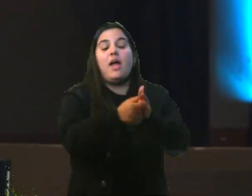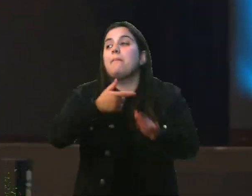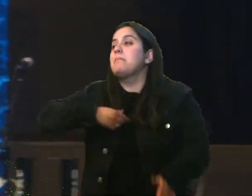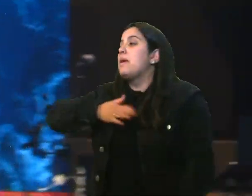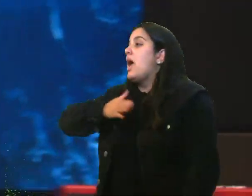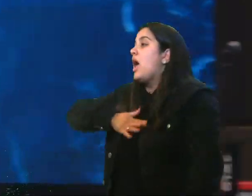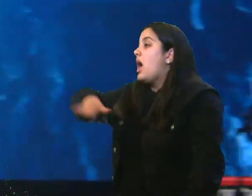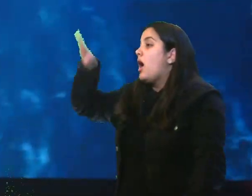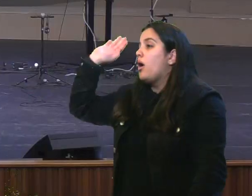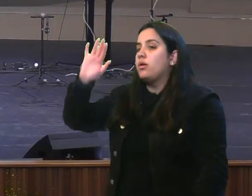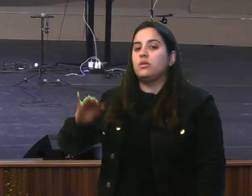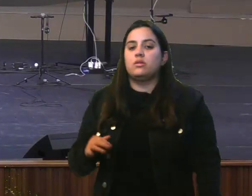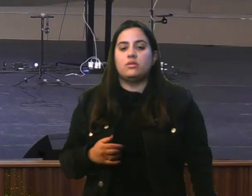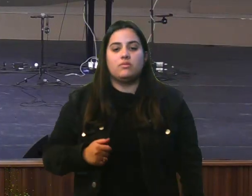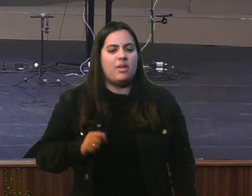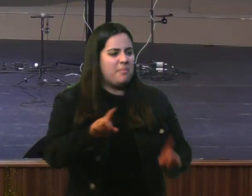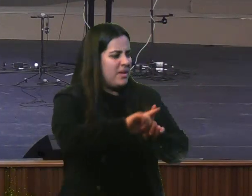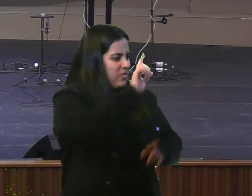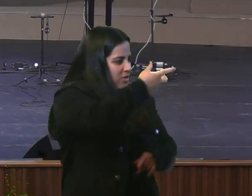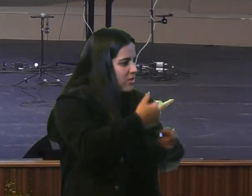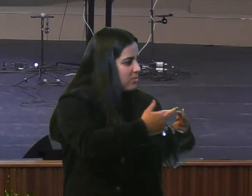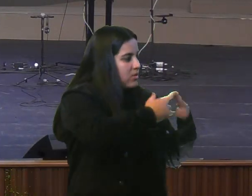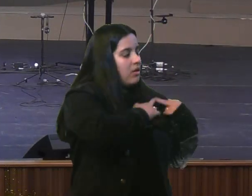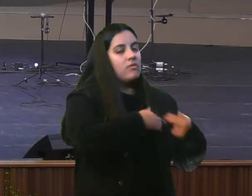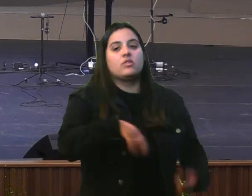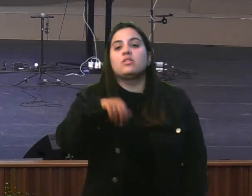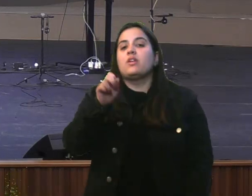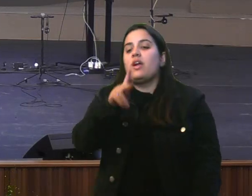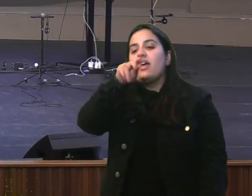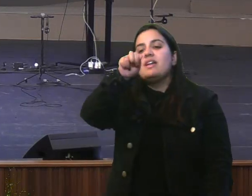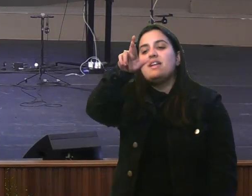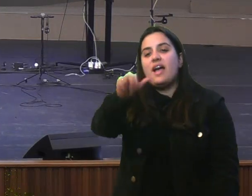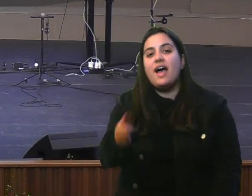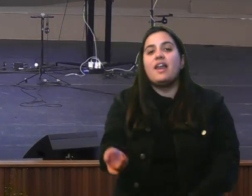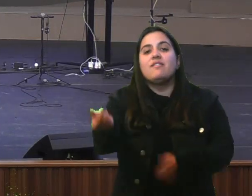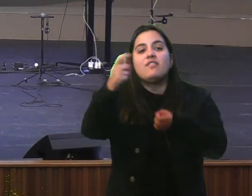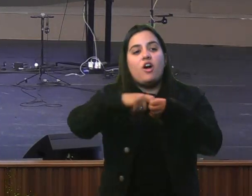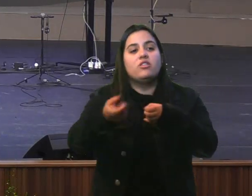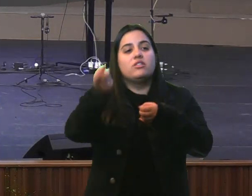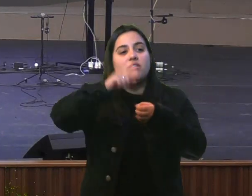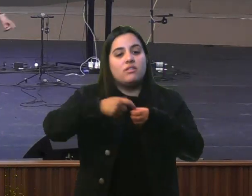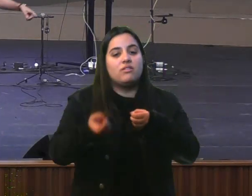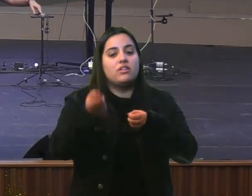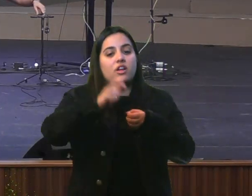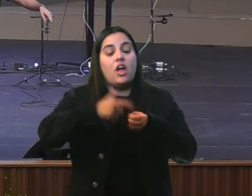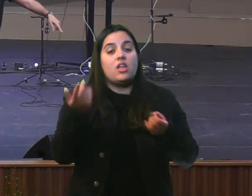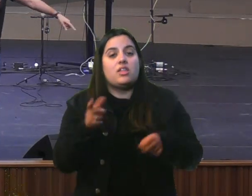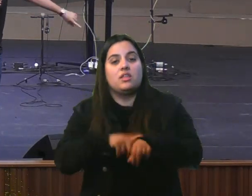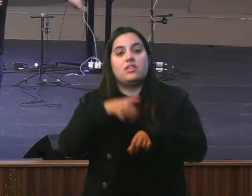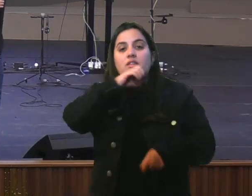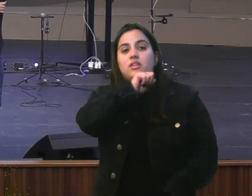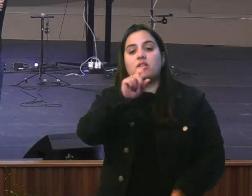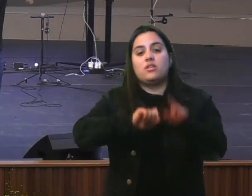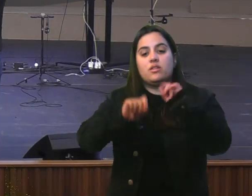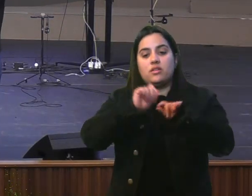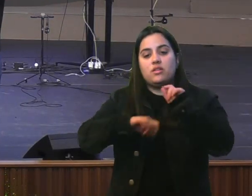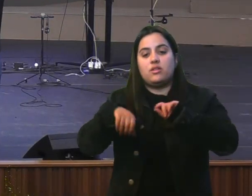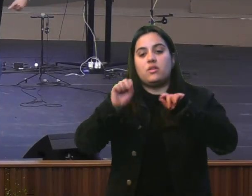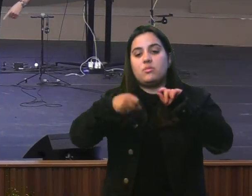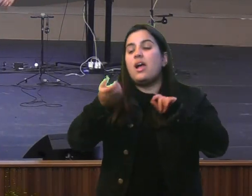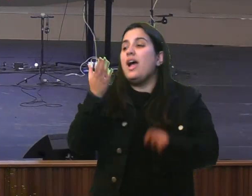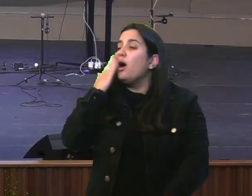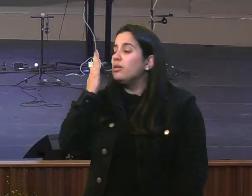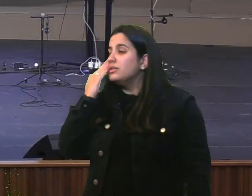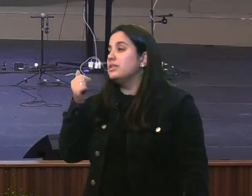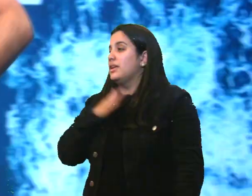meu. E eles falam assim, mas você que é o dono? Eu falei, sou. E eu, Kiara, volta aqui, Kiara, volta aqui. E de repente um motoqueiro fala, tem um cachorro. Eu falei, eu sei,